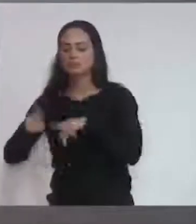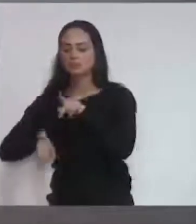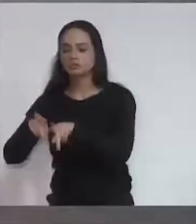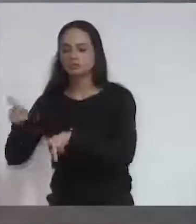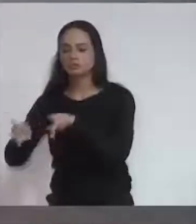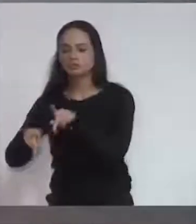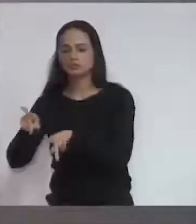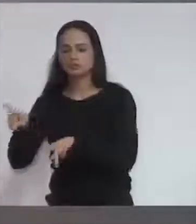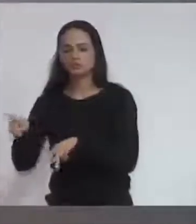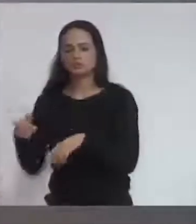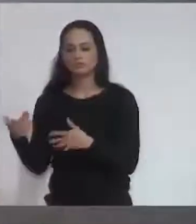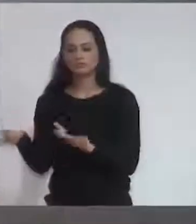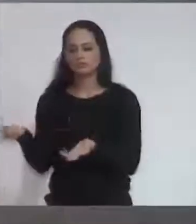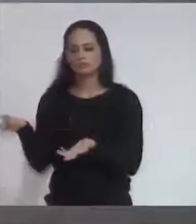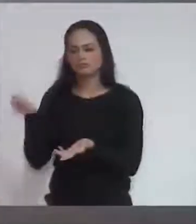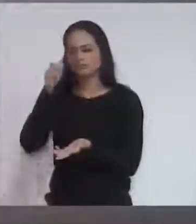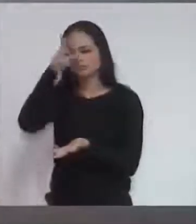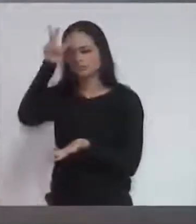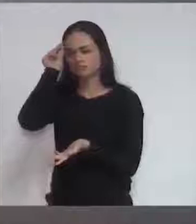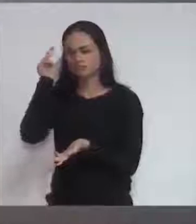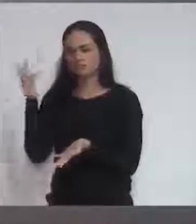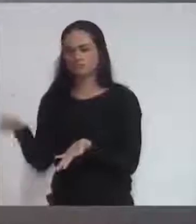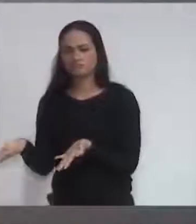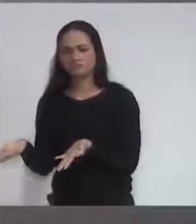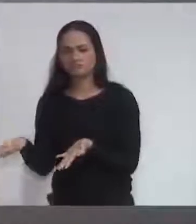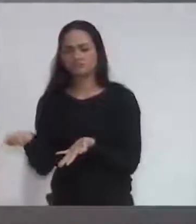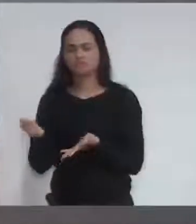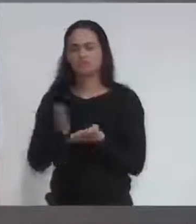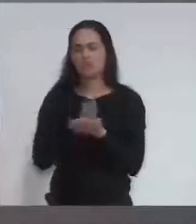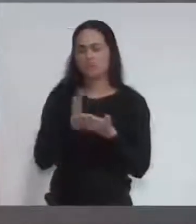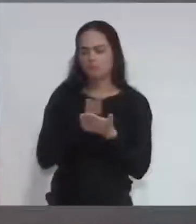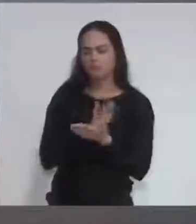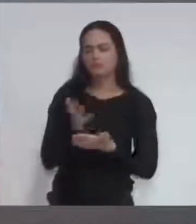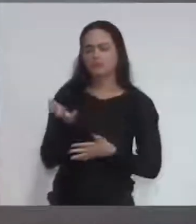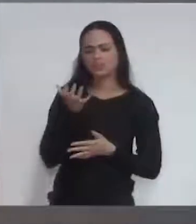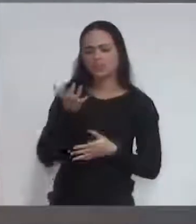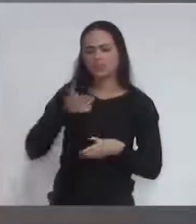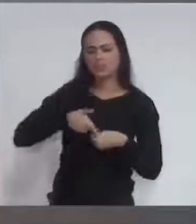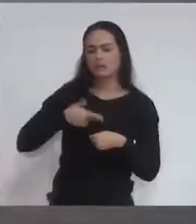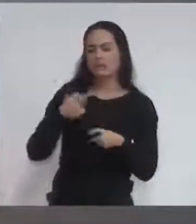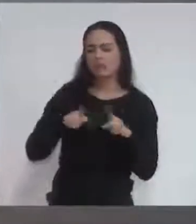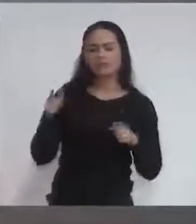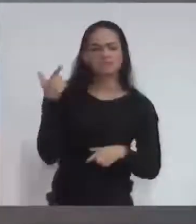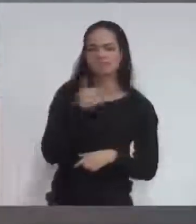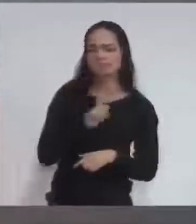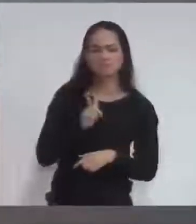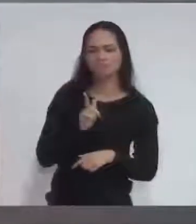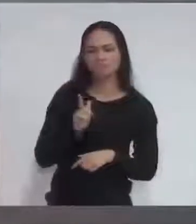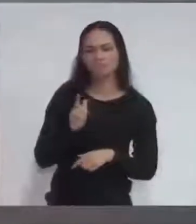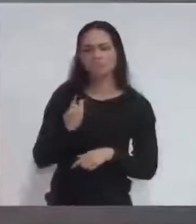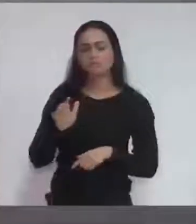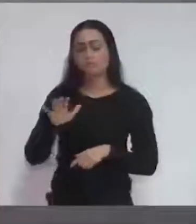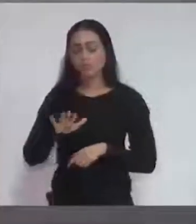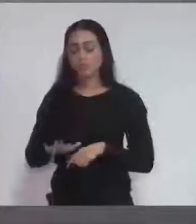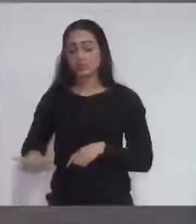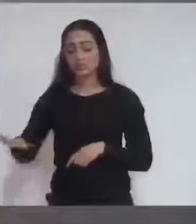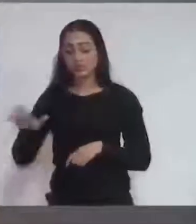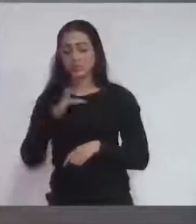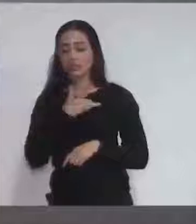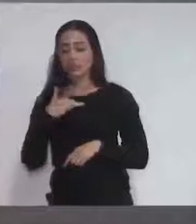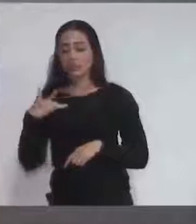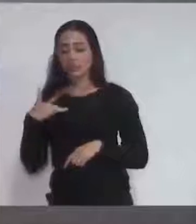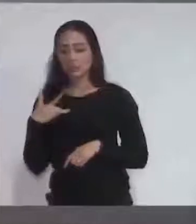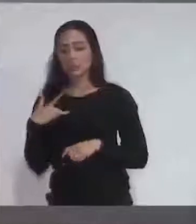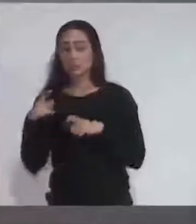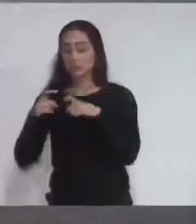mesmo, né? Tinha gente que queria e precisava abastecer, não conseguia. O pessoal da saúde que não era só os médicos tinham, mas